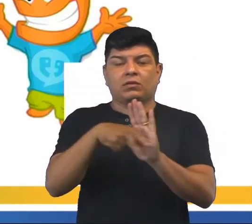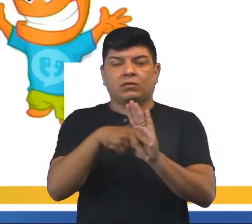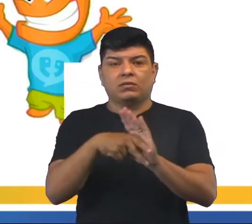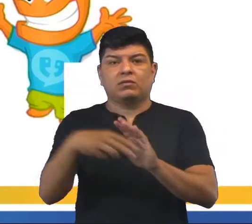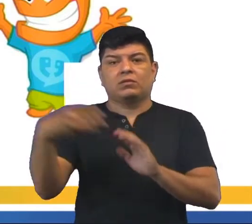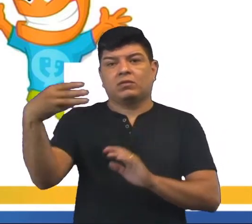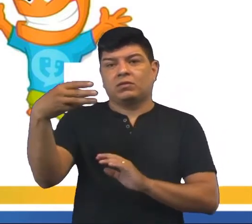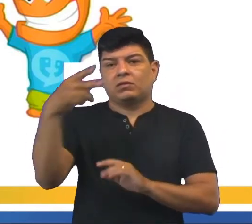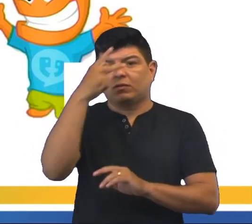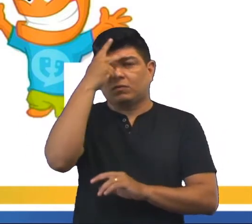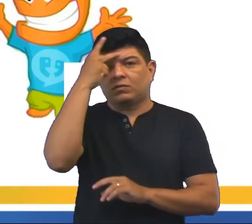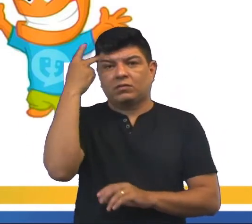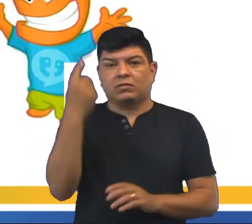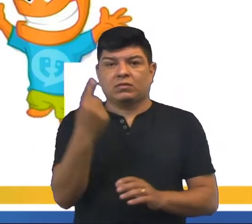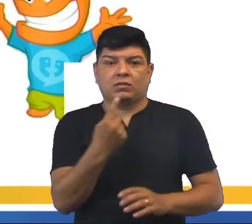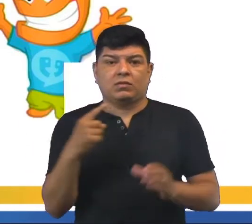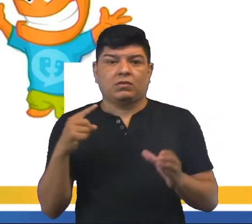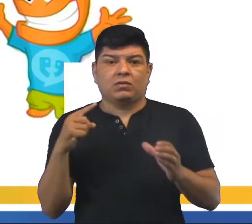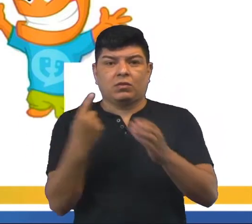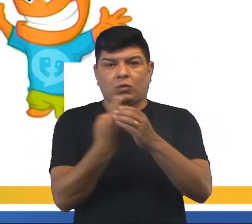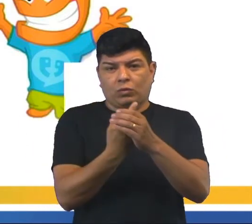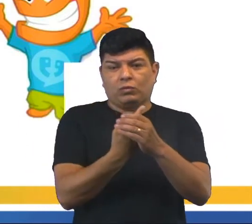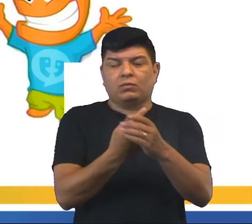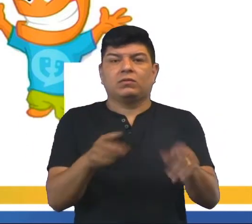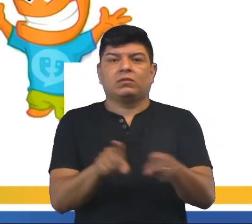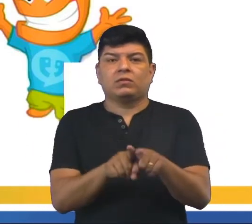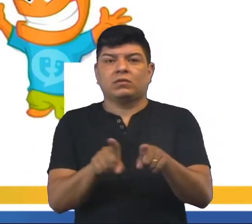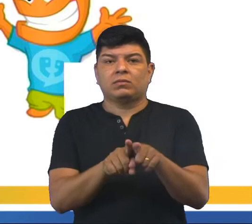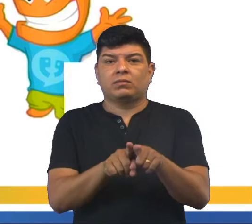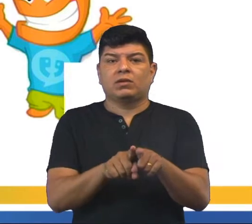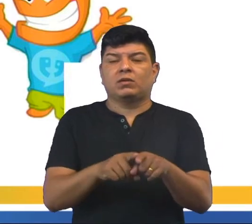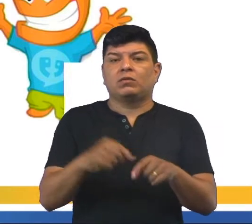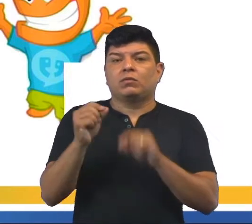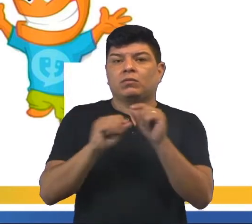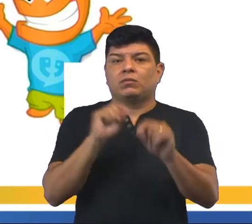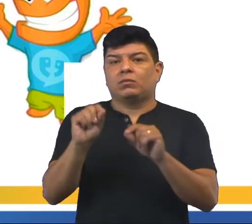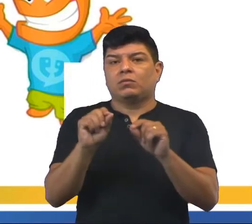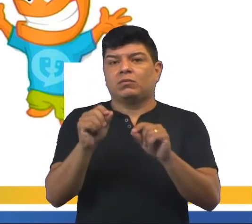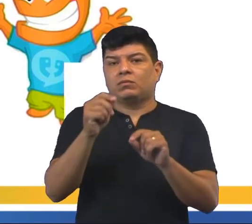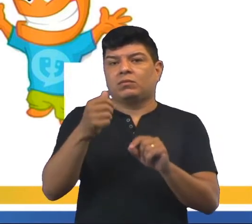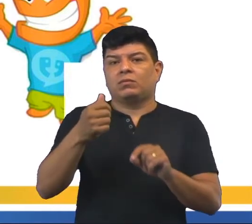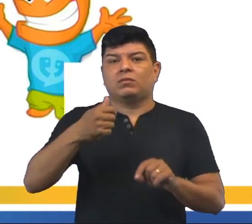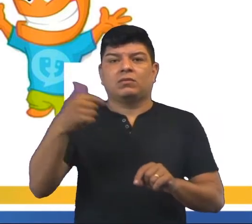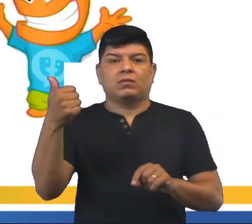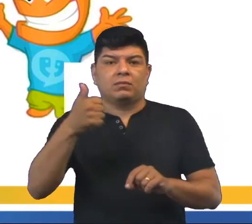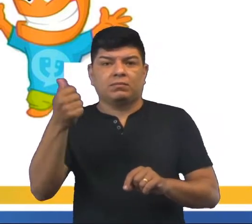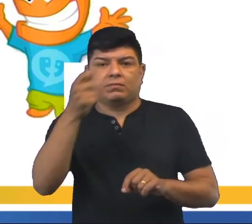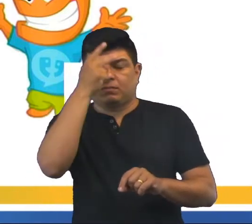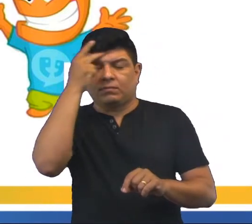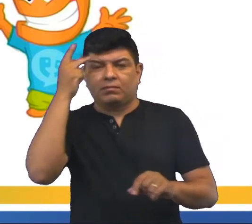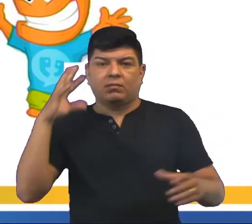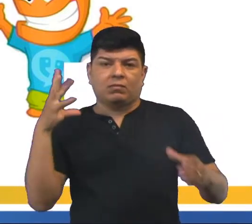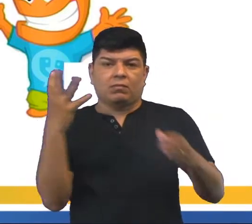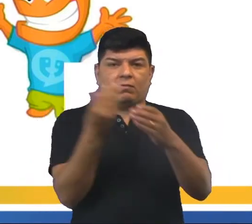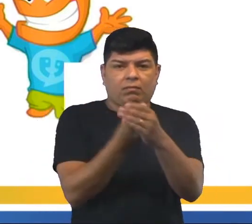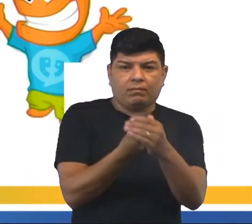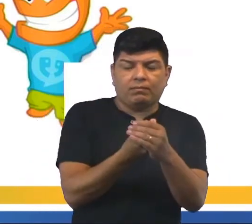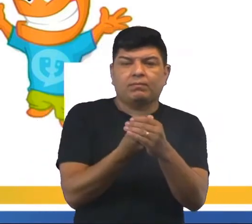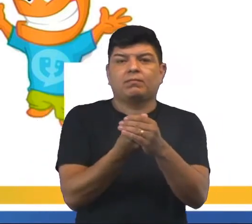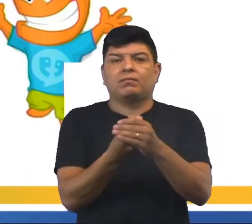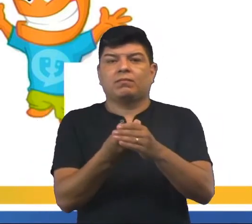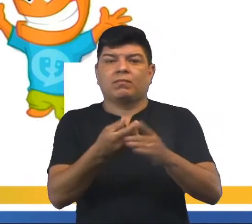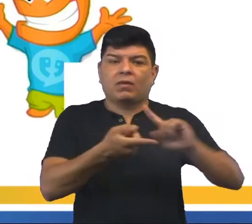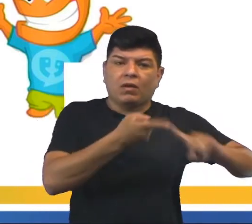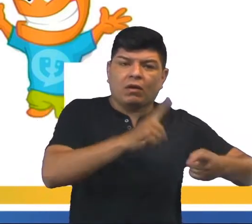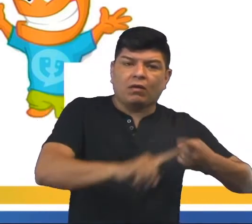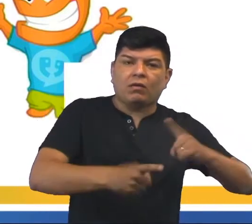da terceira pessoa do singular, quanto da terceira pessoa do plural, eles são usados de maneira igual, ou seja, eles são invariáveis.